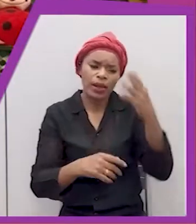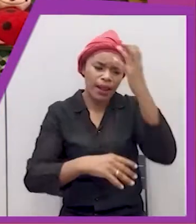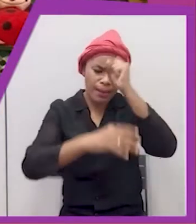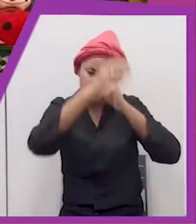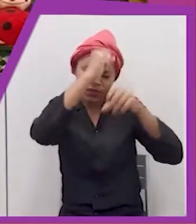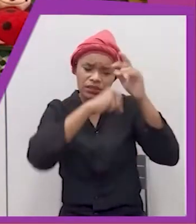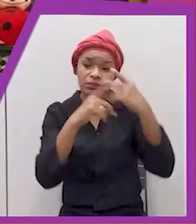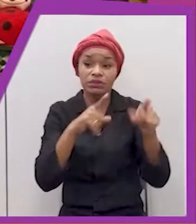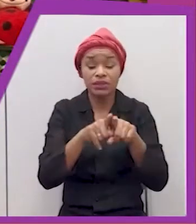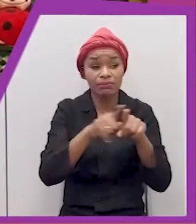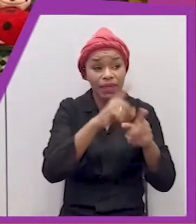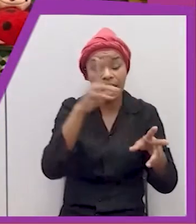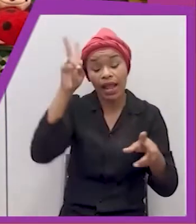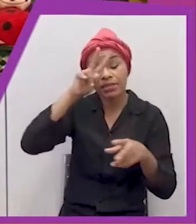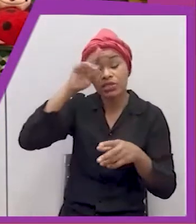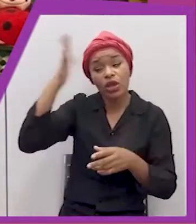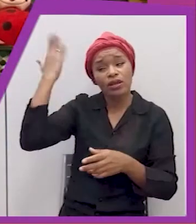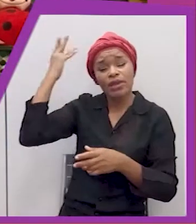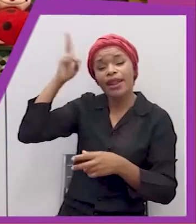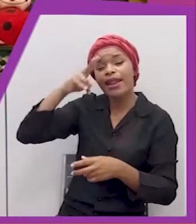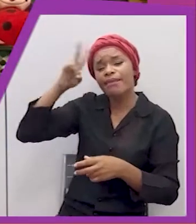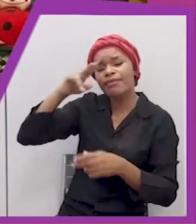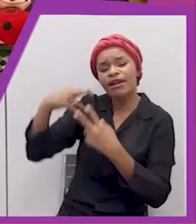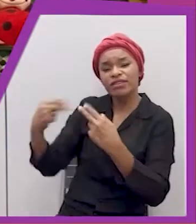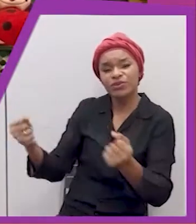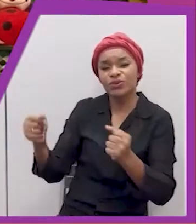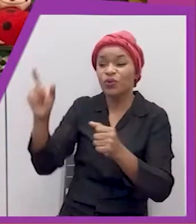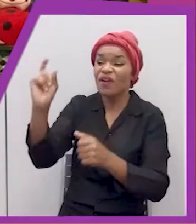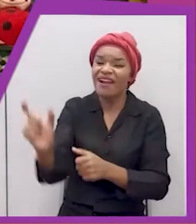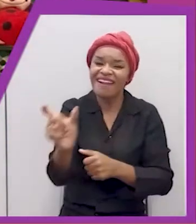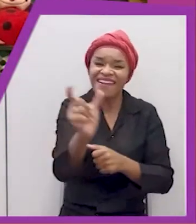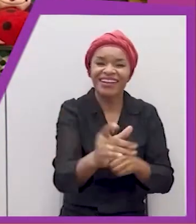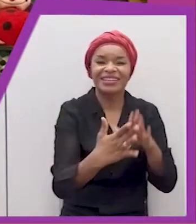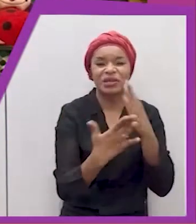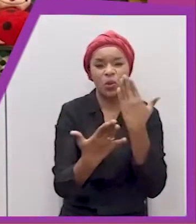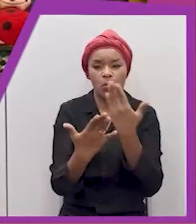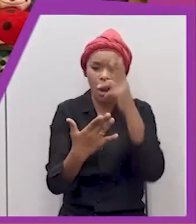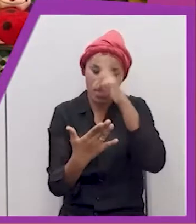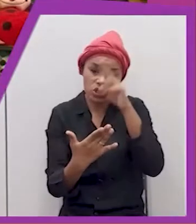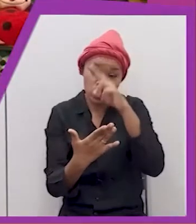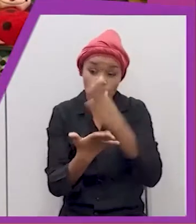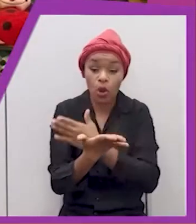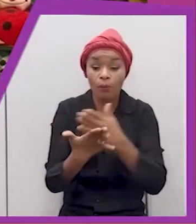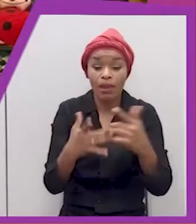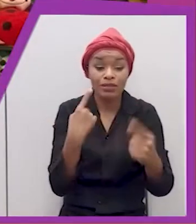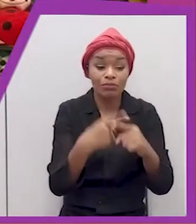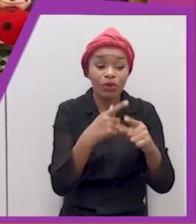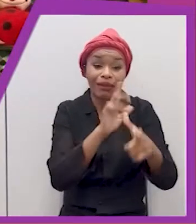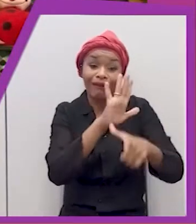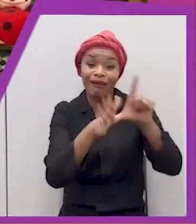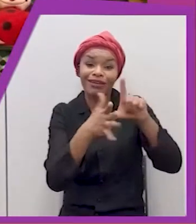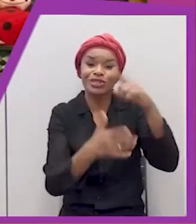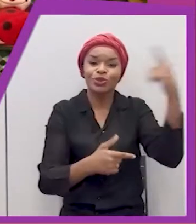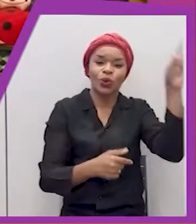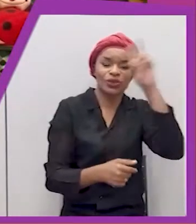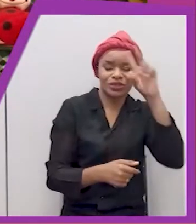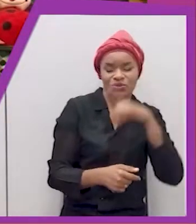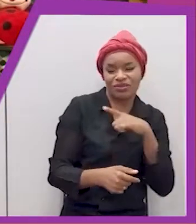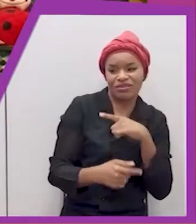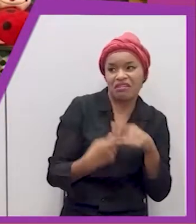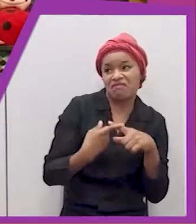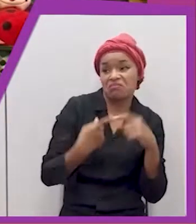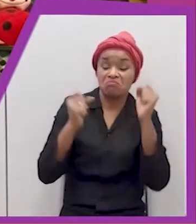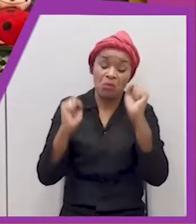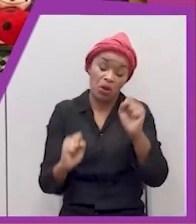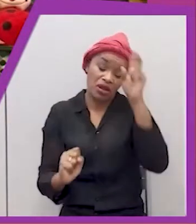existe uma história por detrás dela não é e por exemplo como o padeiro tem a história do meu avô é como